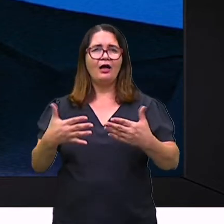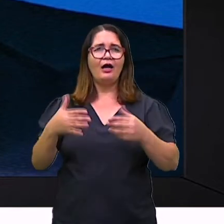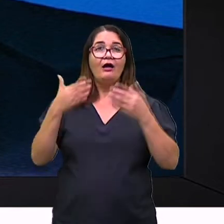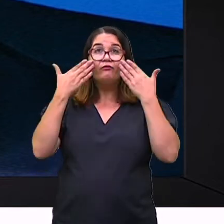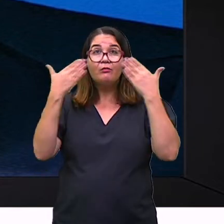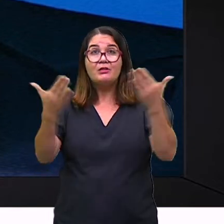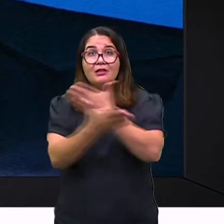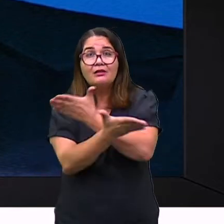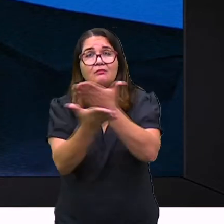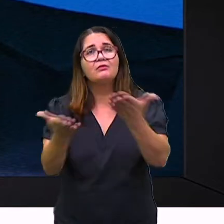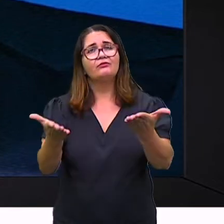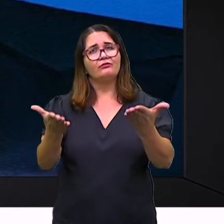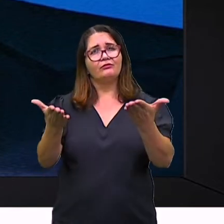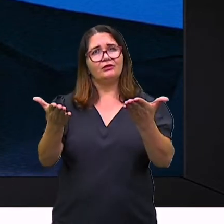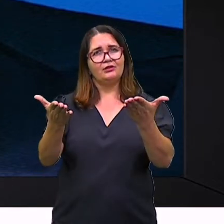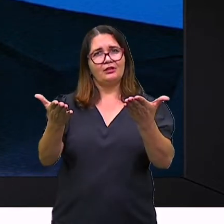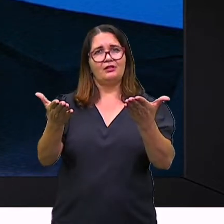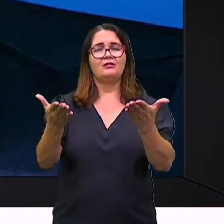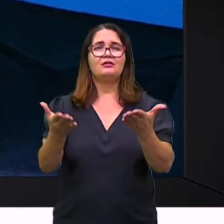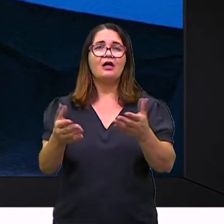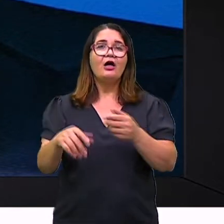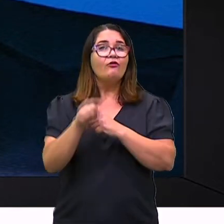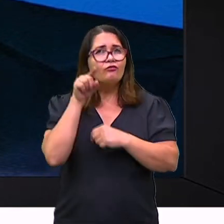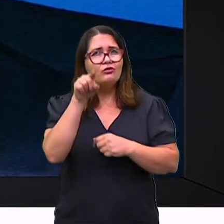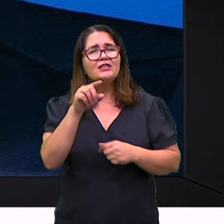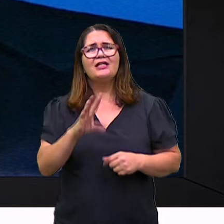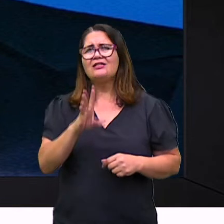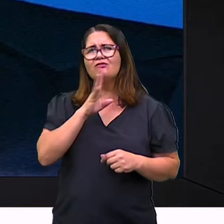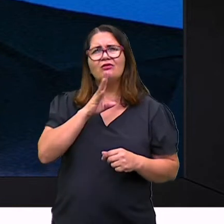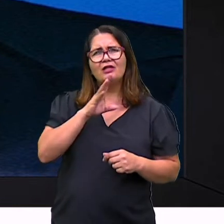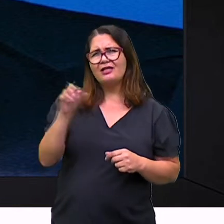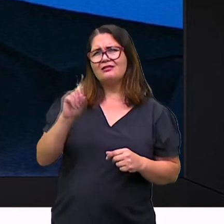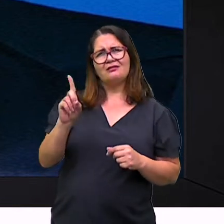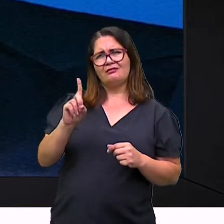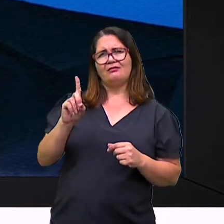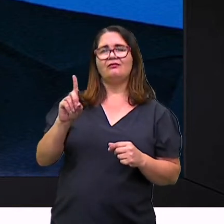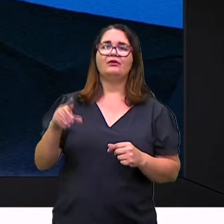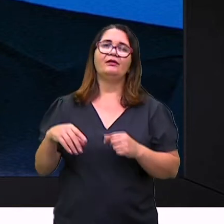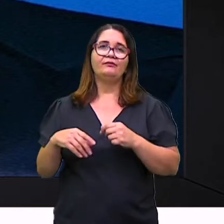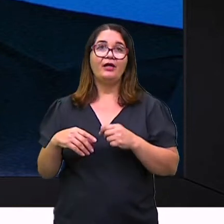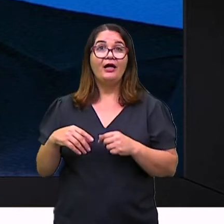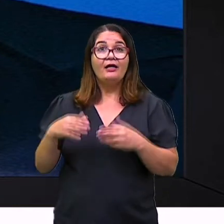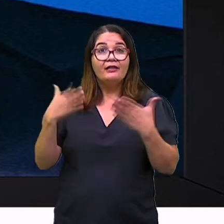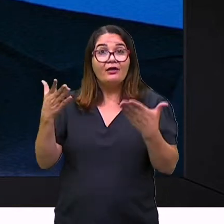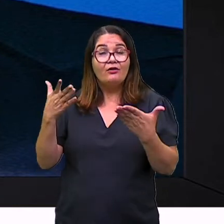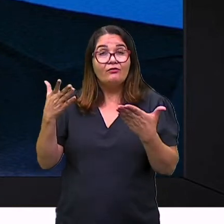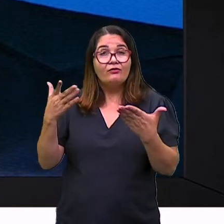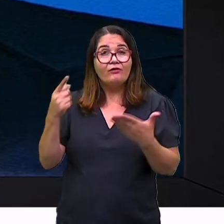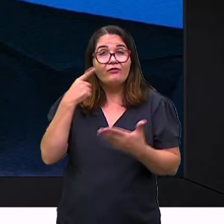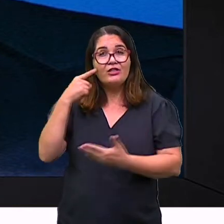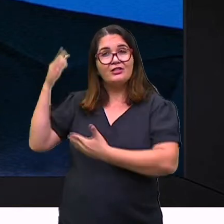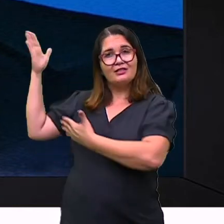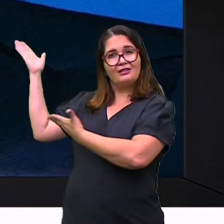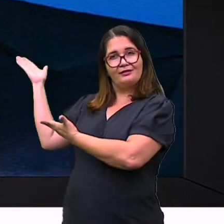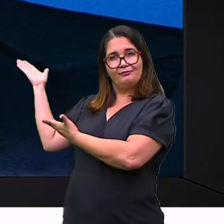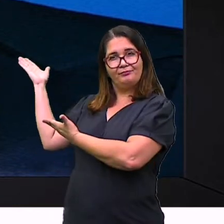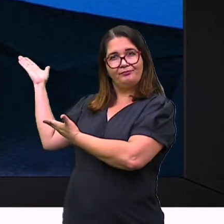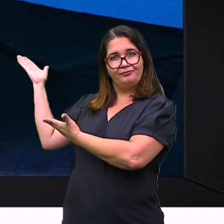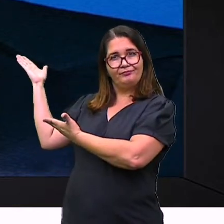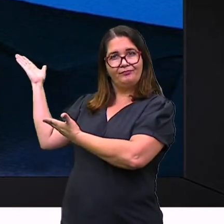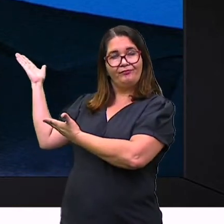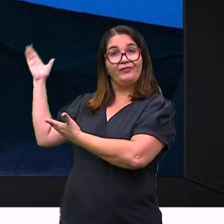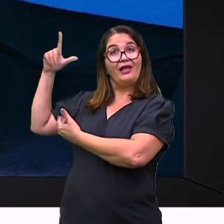apresentar para vocês, creio que muitos não conhecem, né? A figura que nós acabamos de falar.